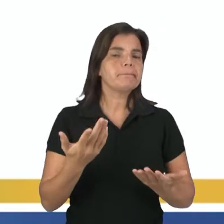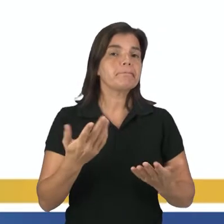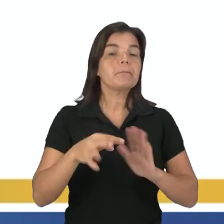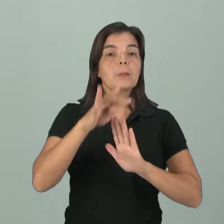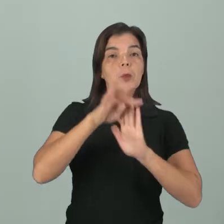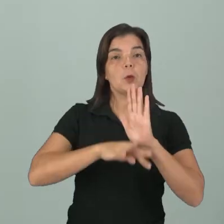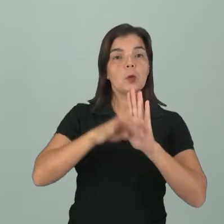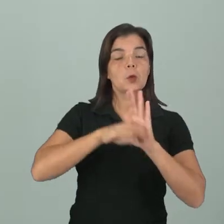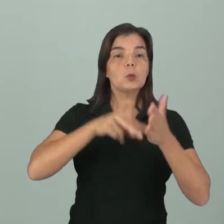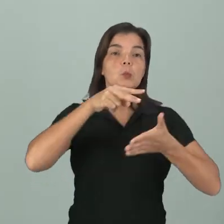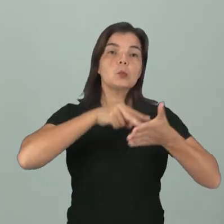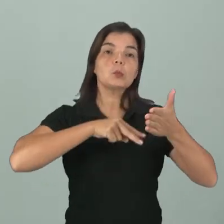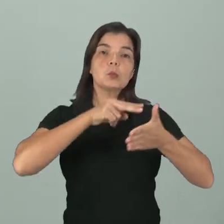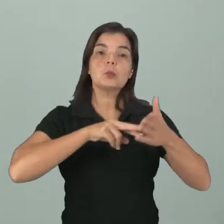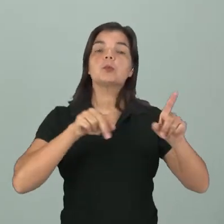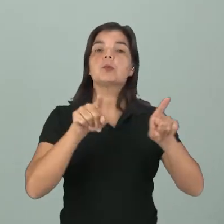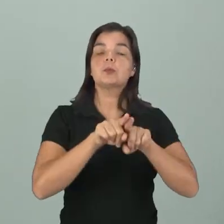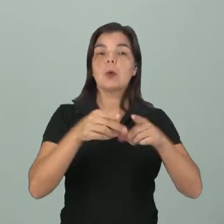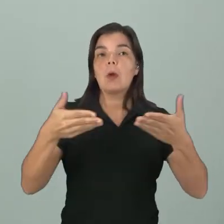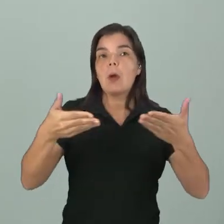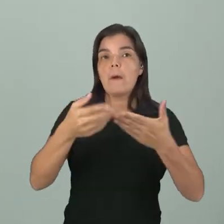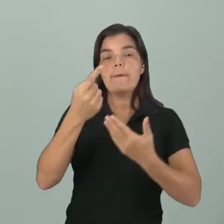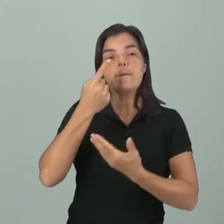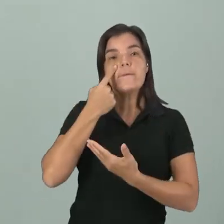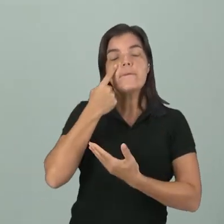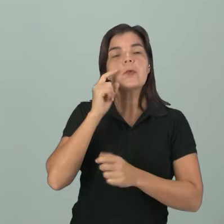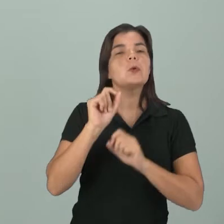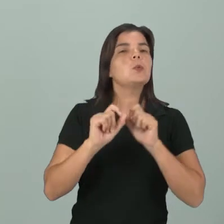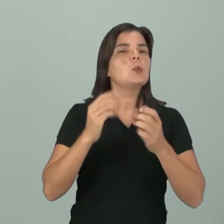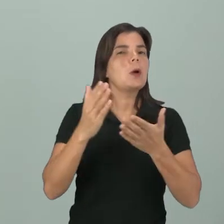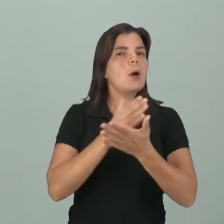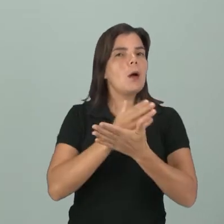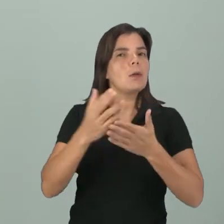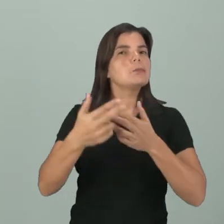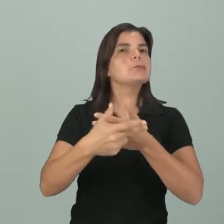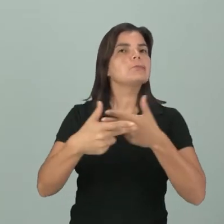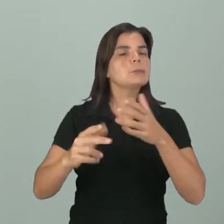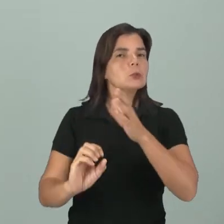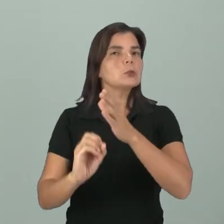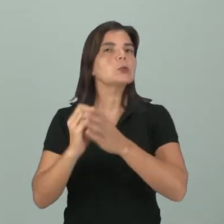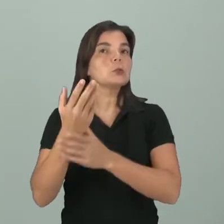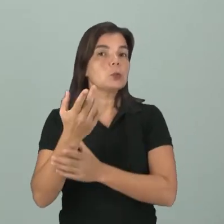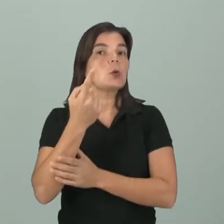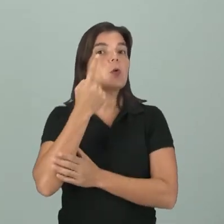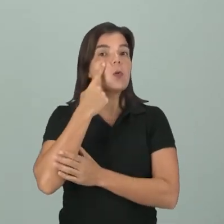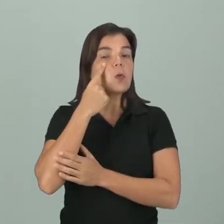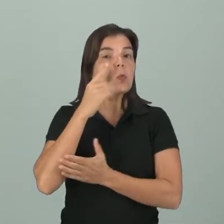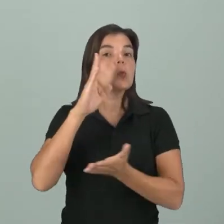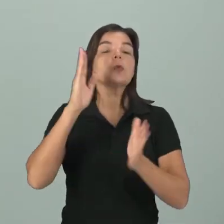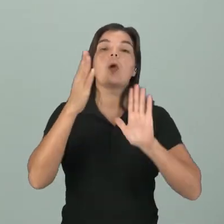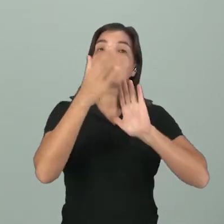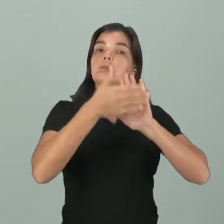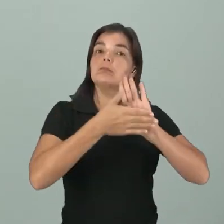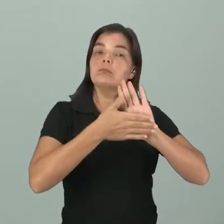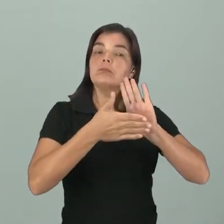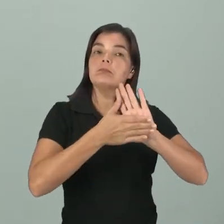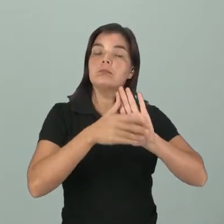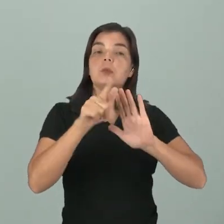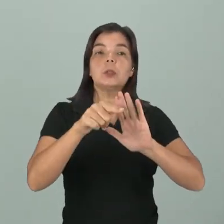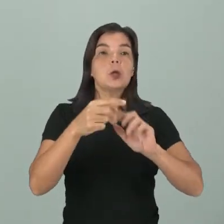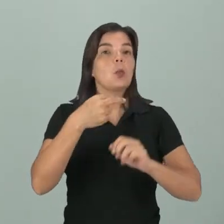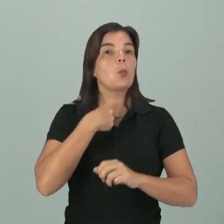Neste trecho que nós lemos, nós vamos agora identificar alguns fatos, aquilo que é comprovado, que